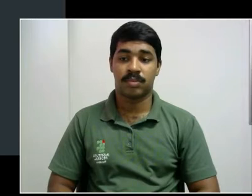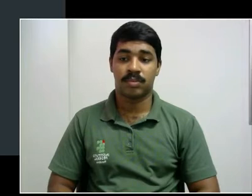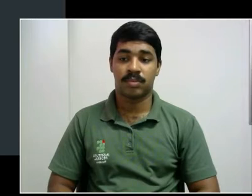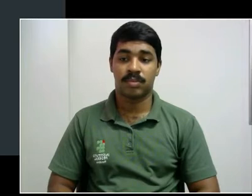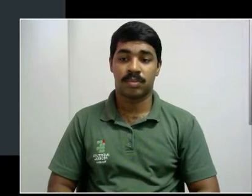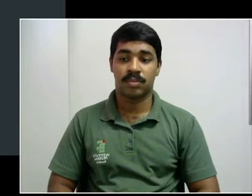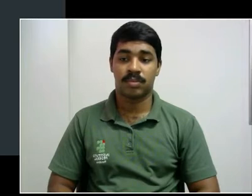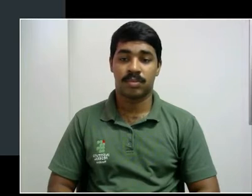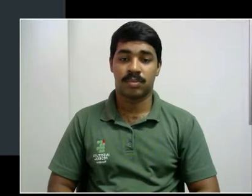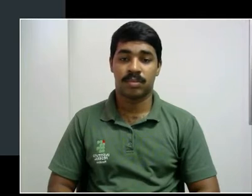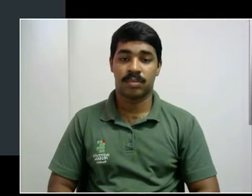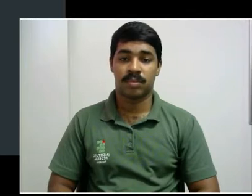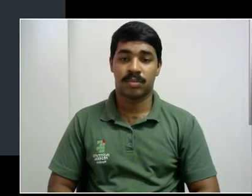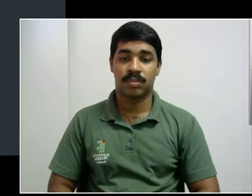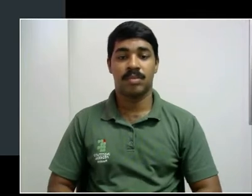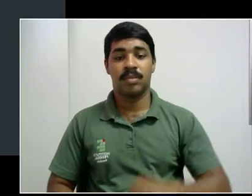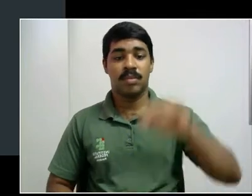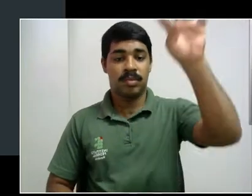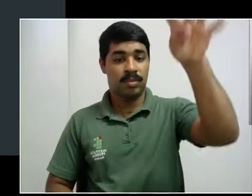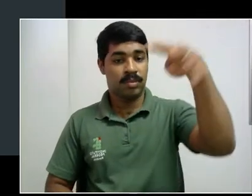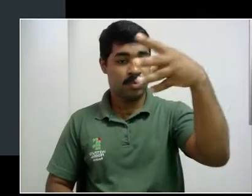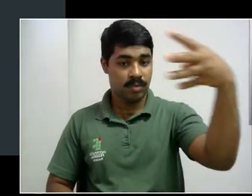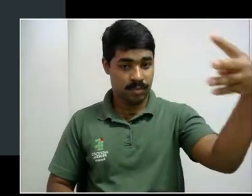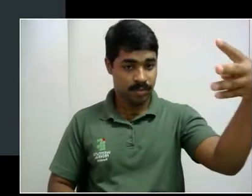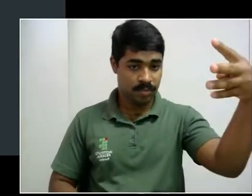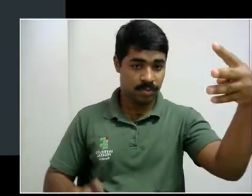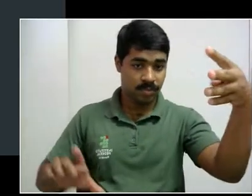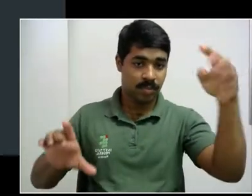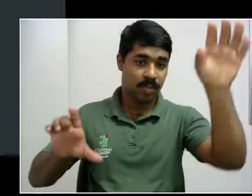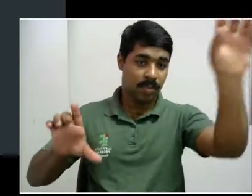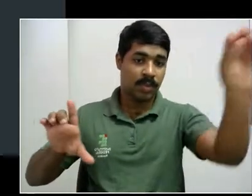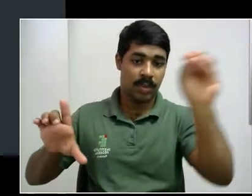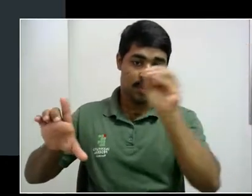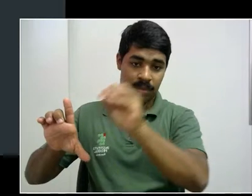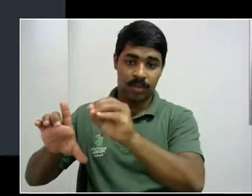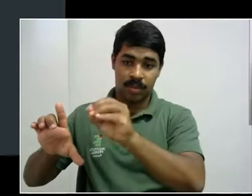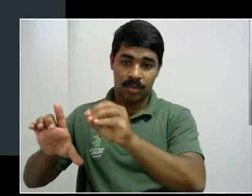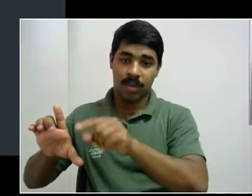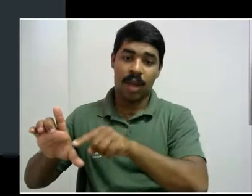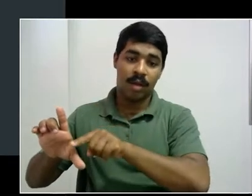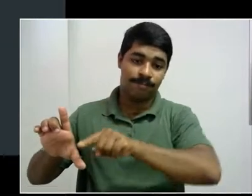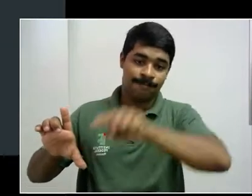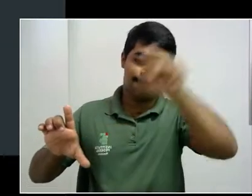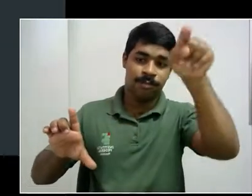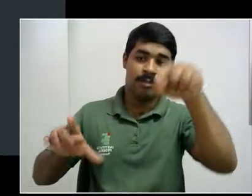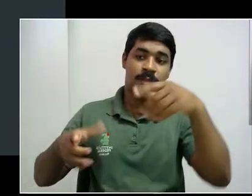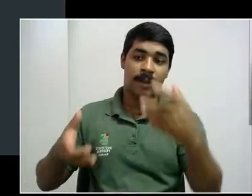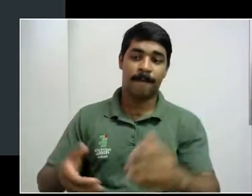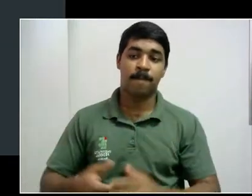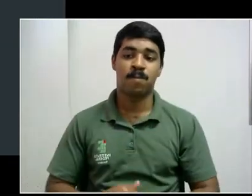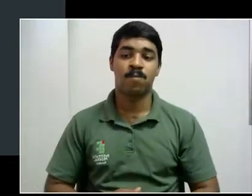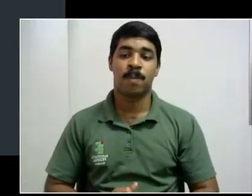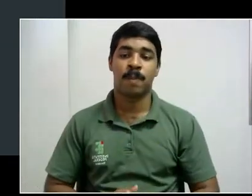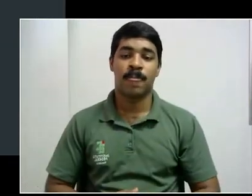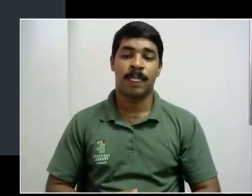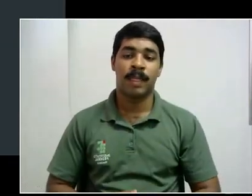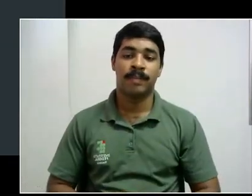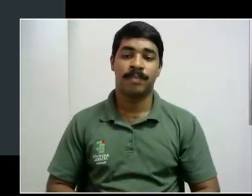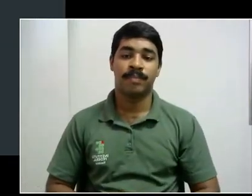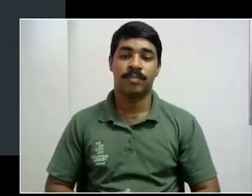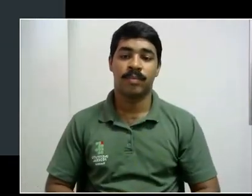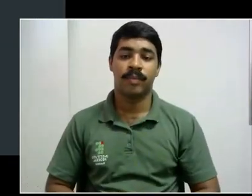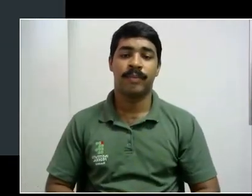o gráfico construído pelo meio da tabela. Você só ligou aqui, ó. O verde é a nossa reta traçada. Né? Agora a gente vai ver